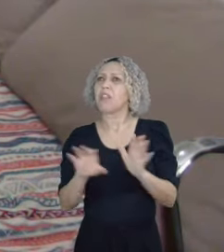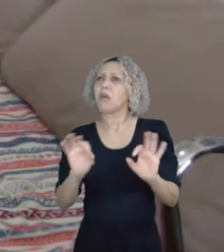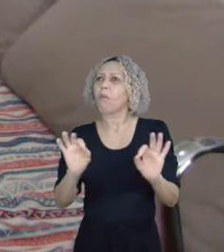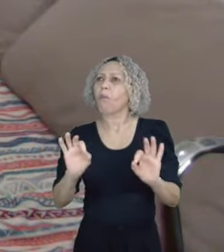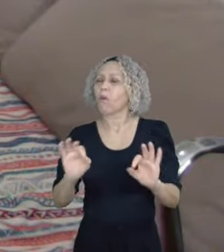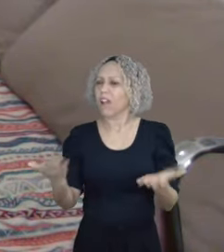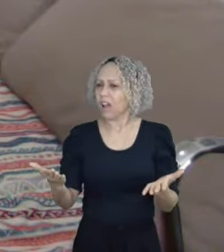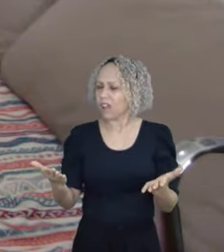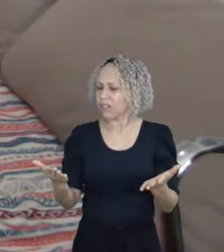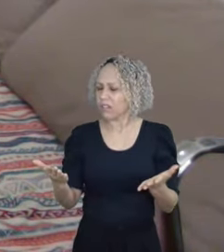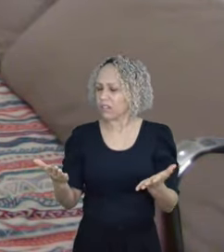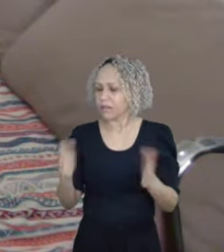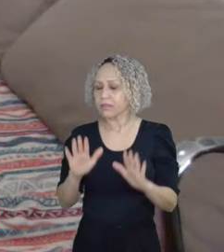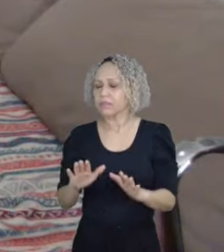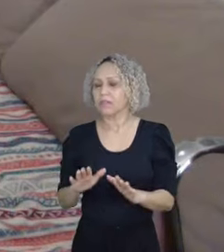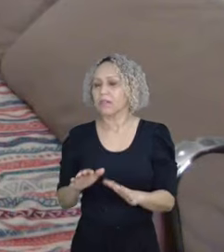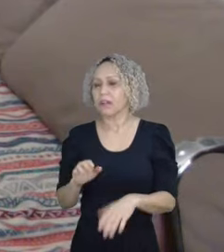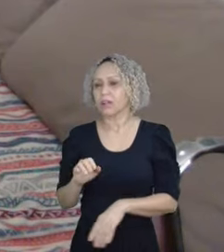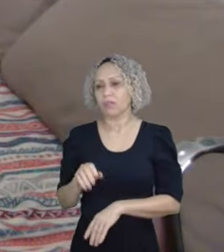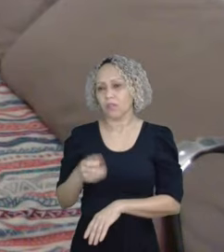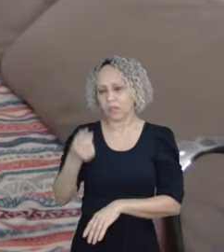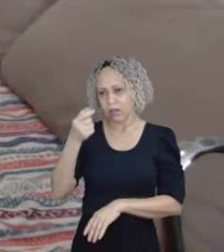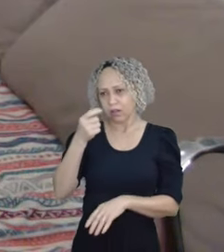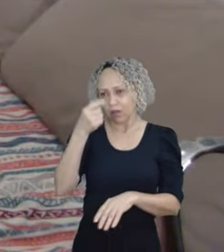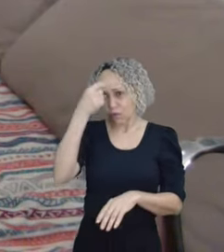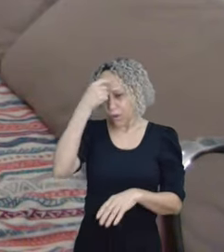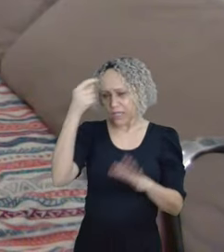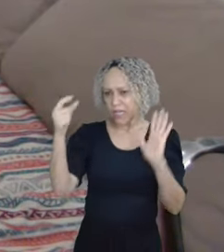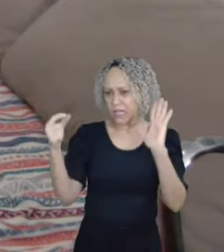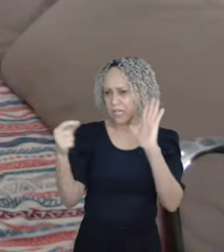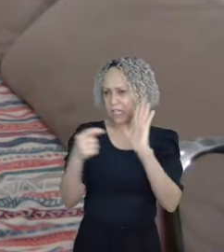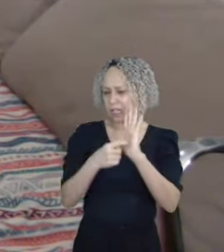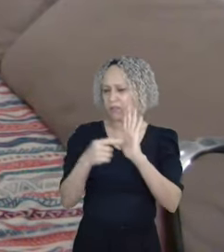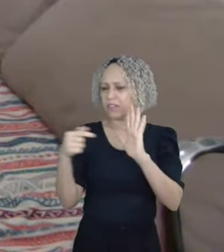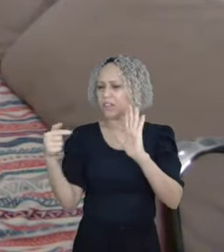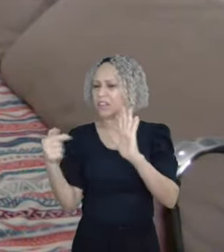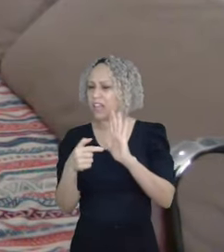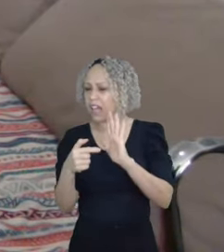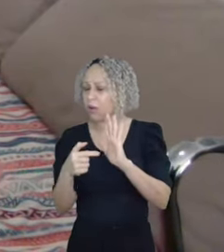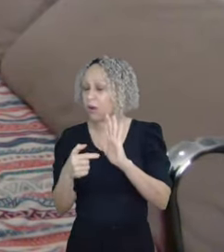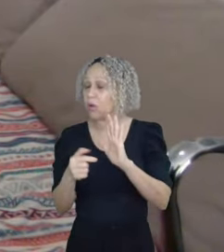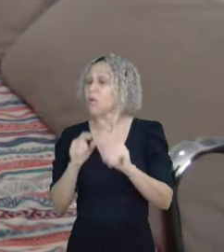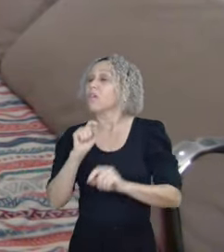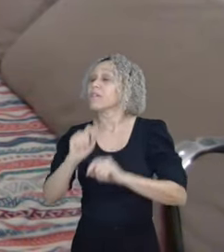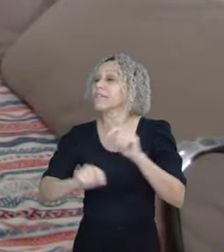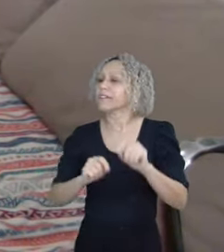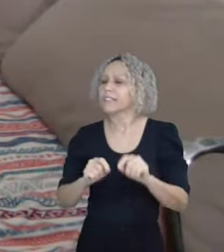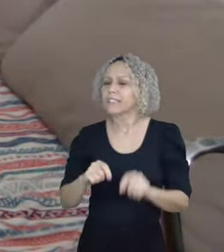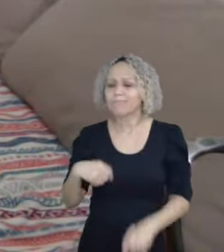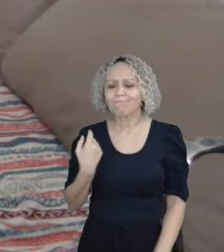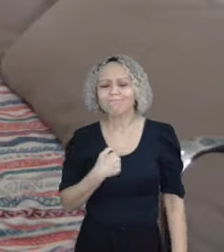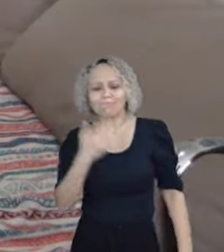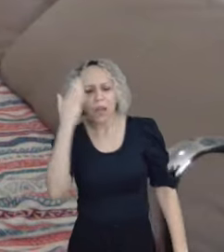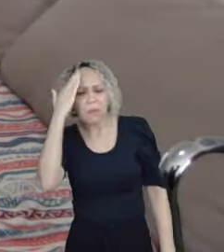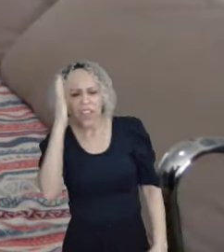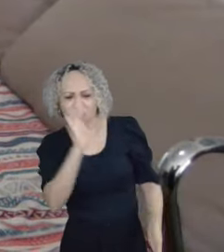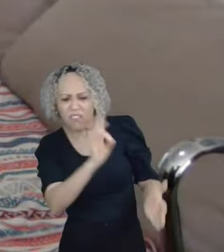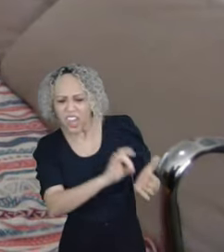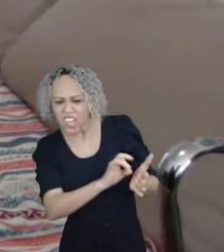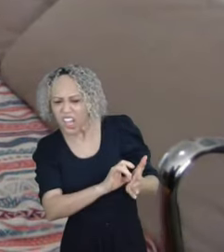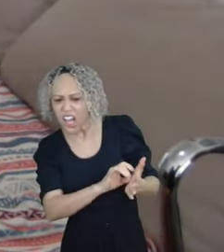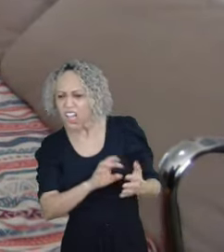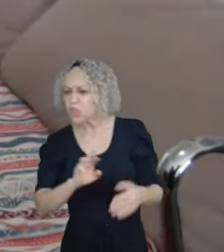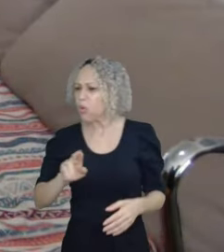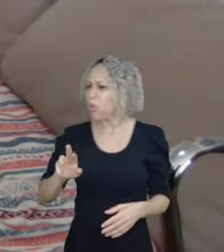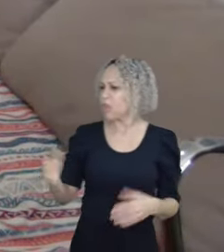mais difícil saber exatamente o que é real e o que não é real quando a gente está falando de um vídeo, de uma